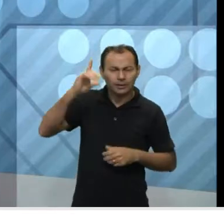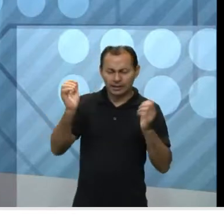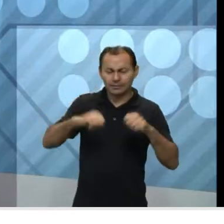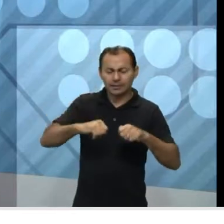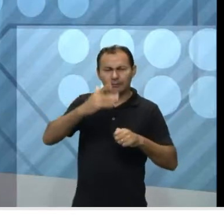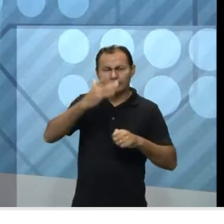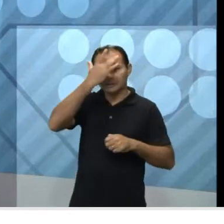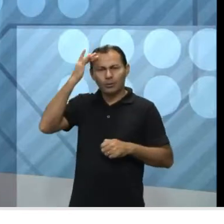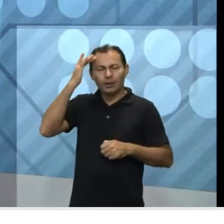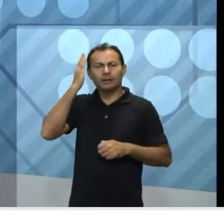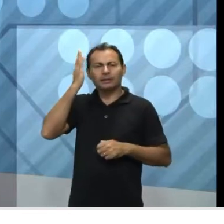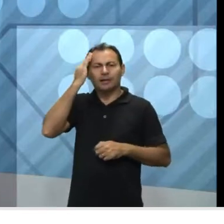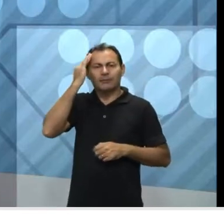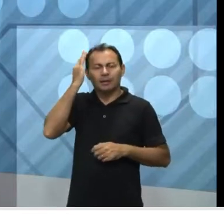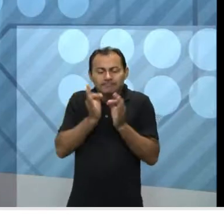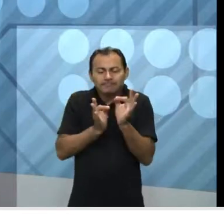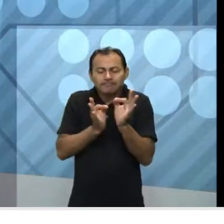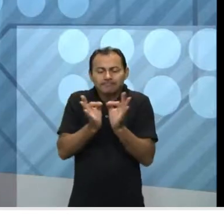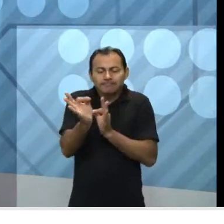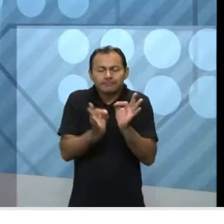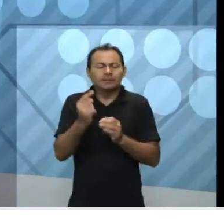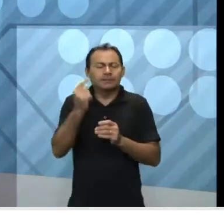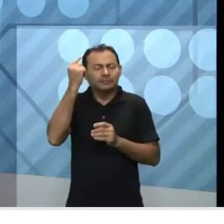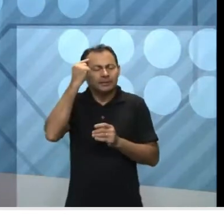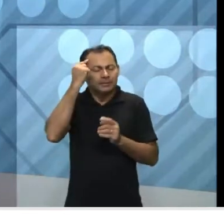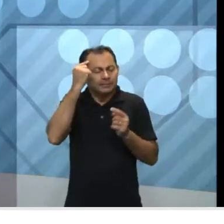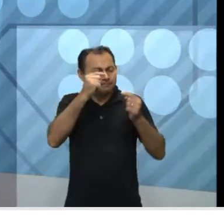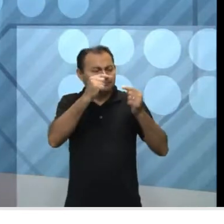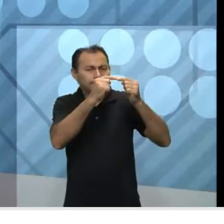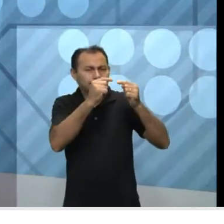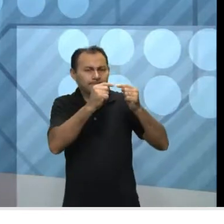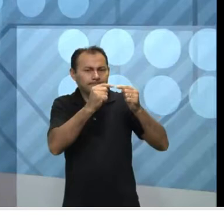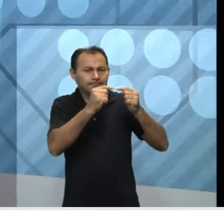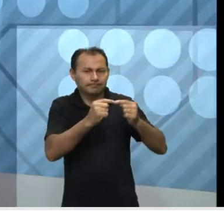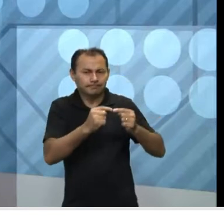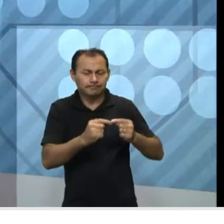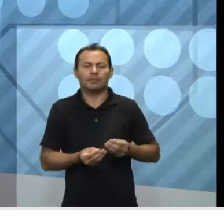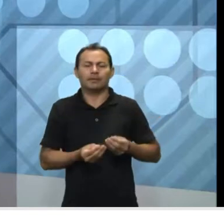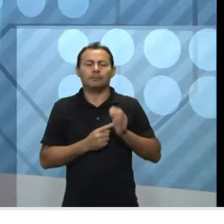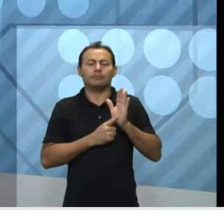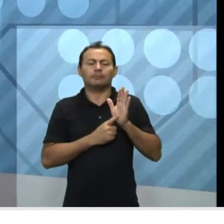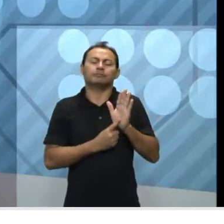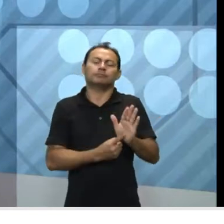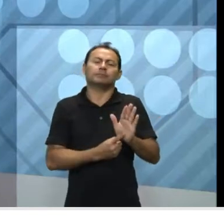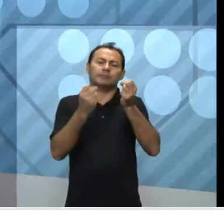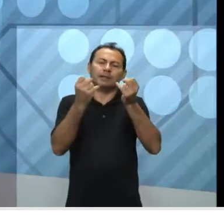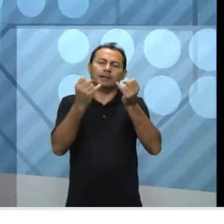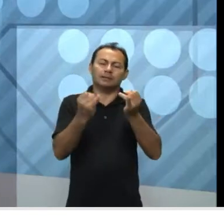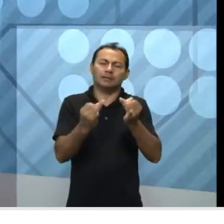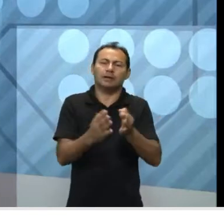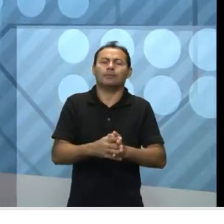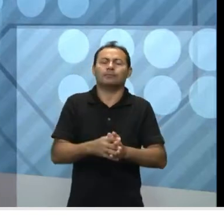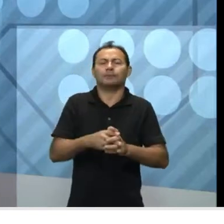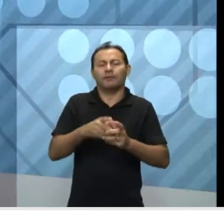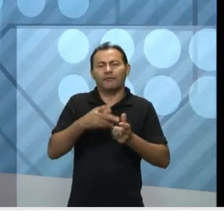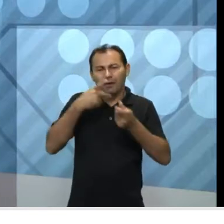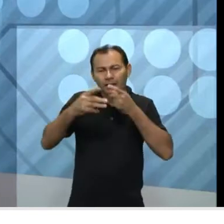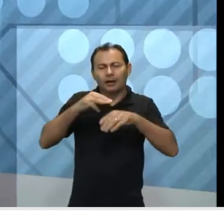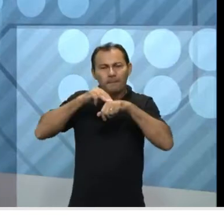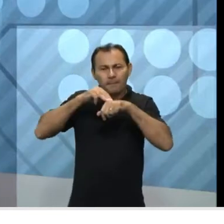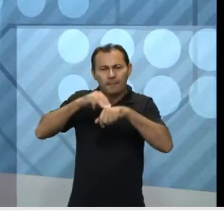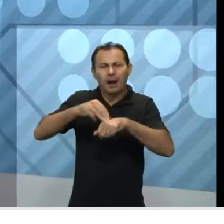organizar seus pensamentos e trazer, então, justificativas, argumentações,